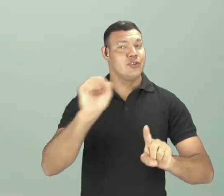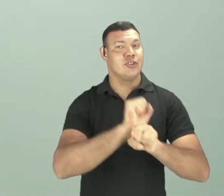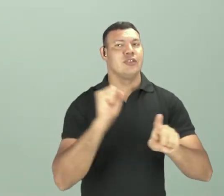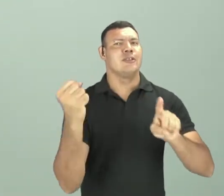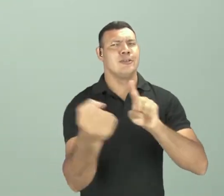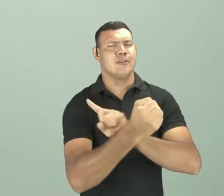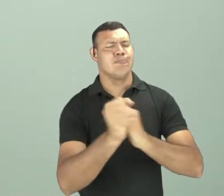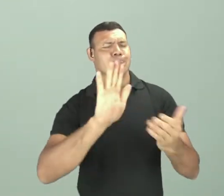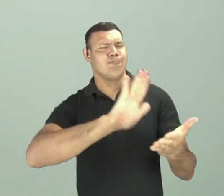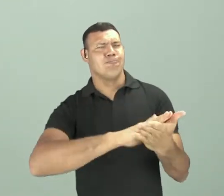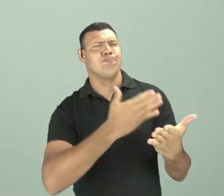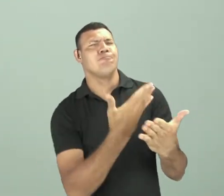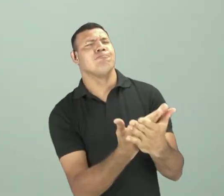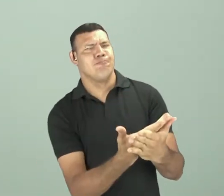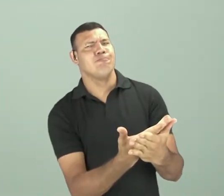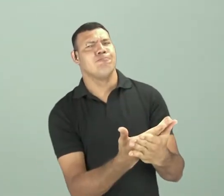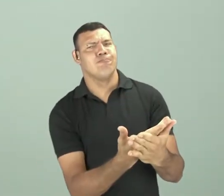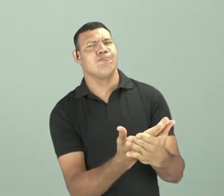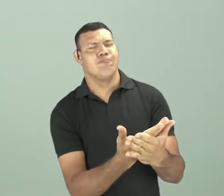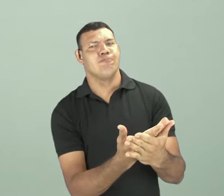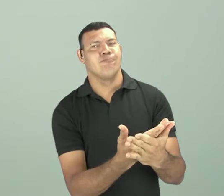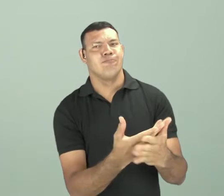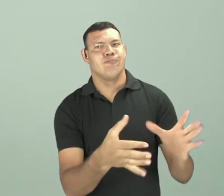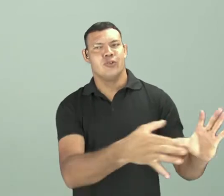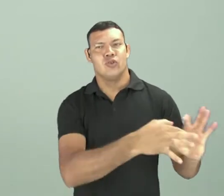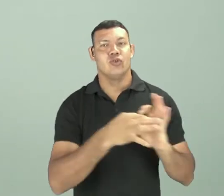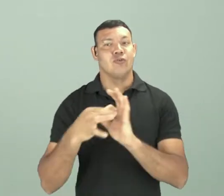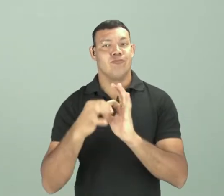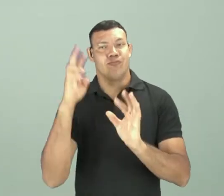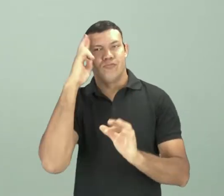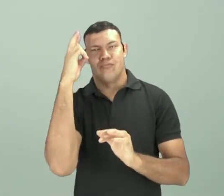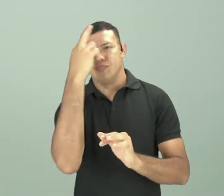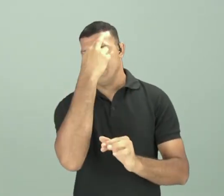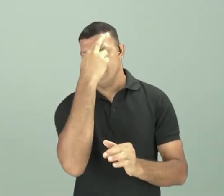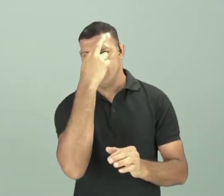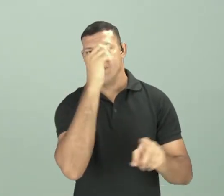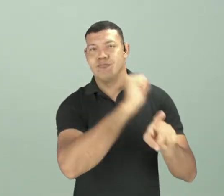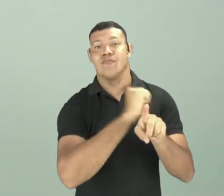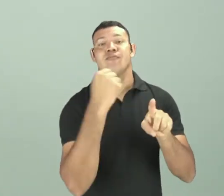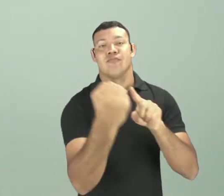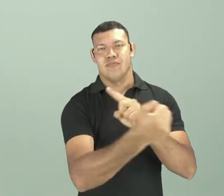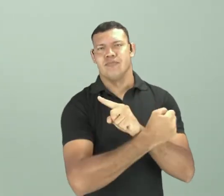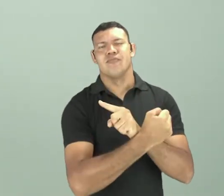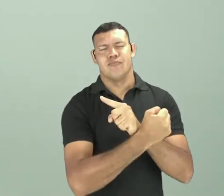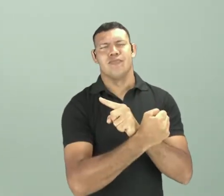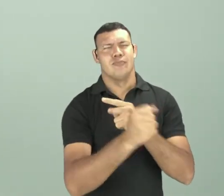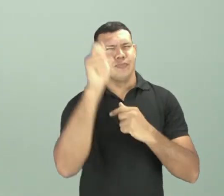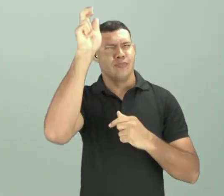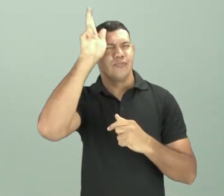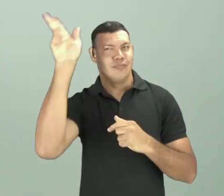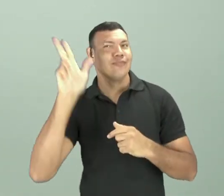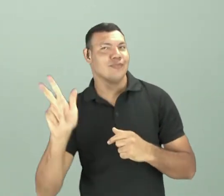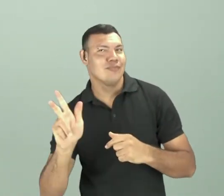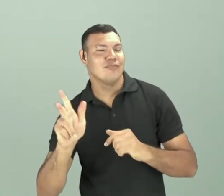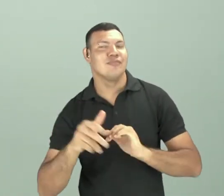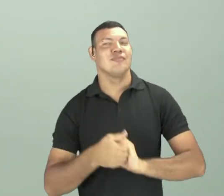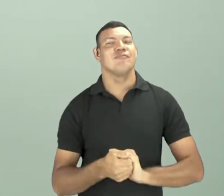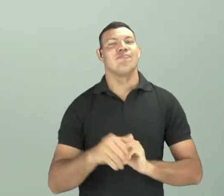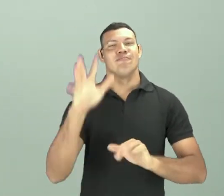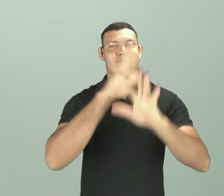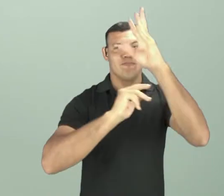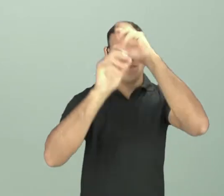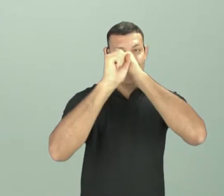texto, interpretar o texto e pensar ele dentro daquele contexto histórico, dentro daquela sociedade. Então se liga aí, vem comigo e vamos